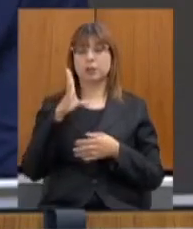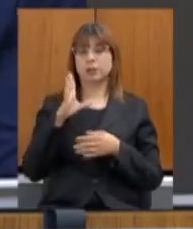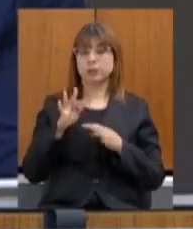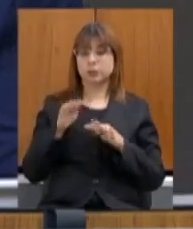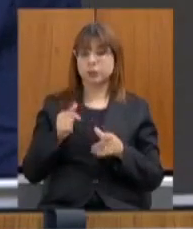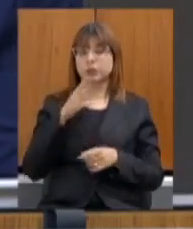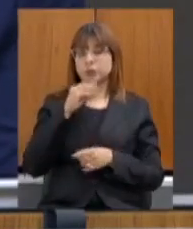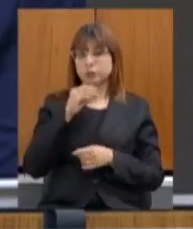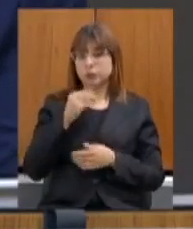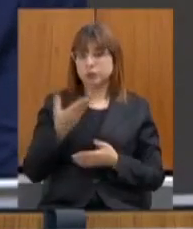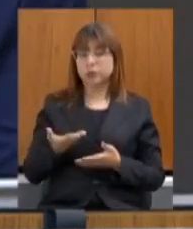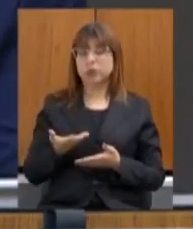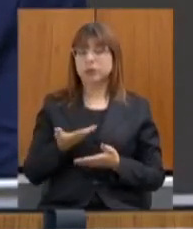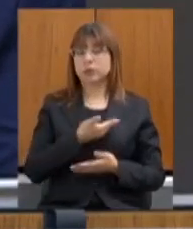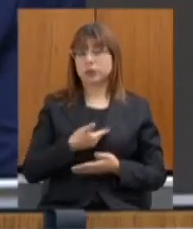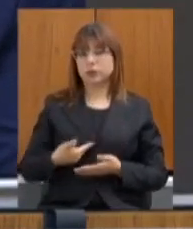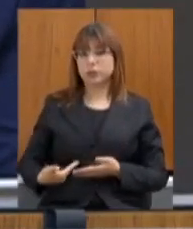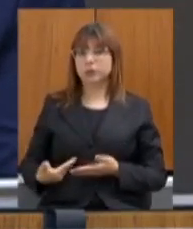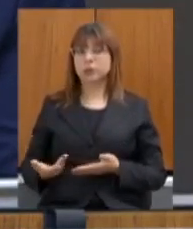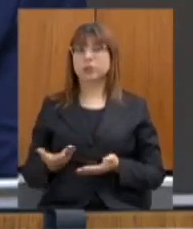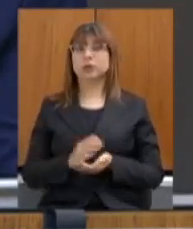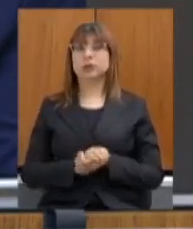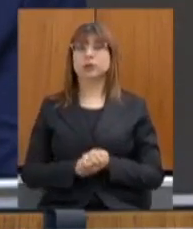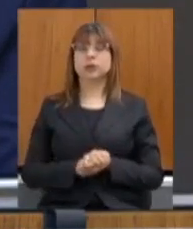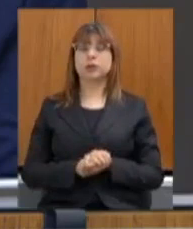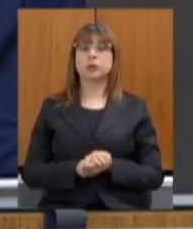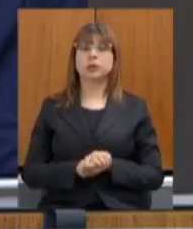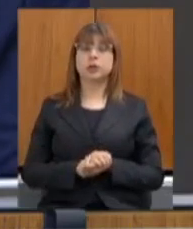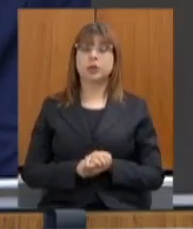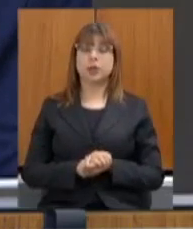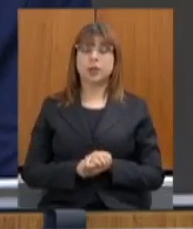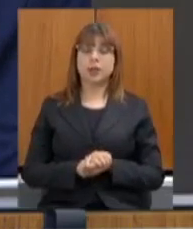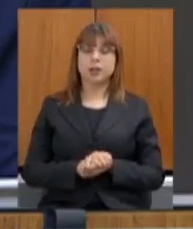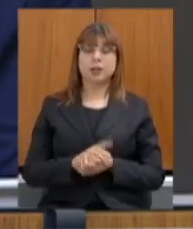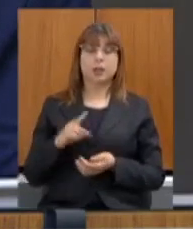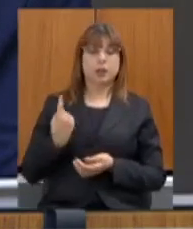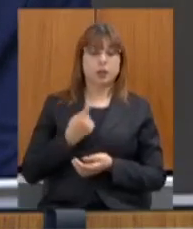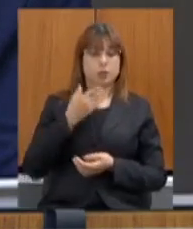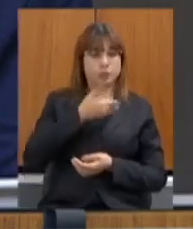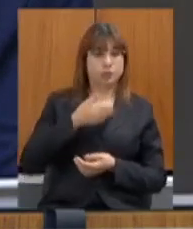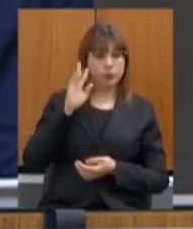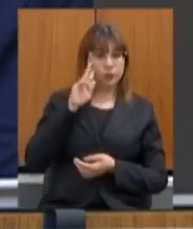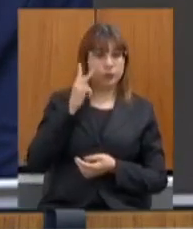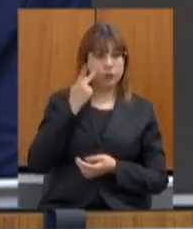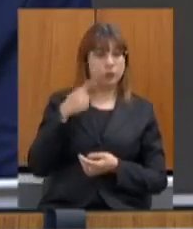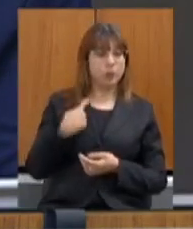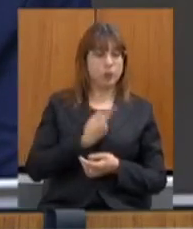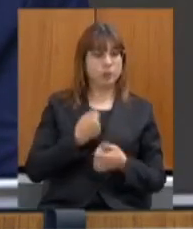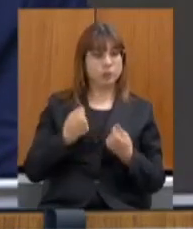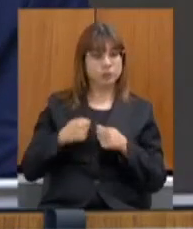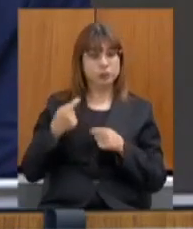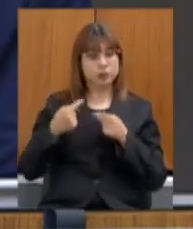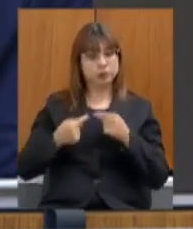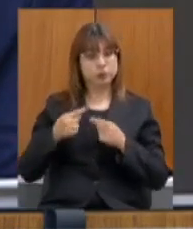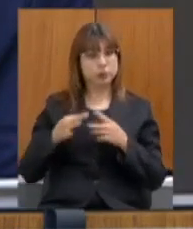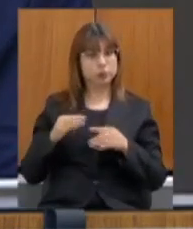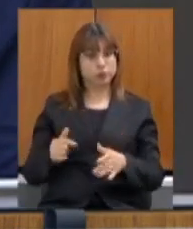organizada, deputada, a gente, o governo reconhece que nós precisamos de discutir com todos.